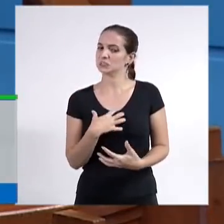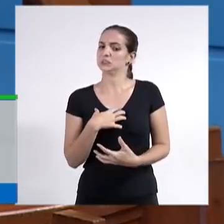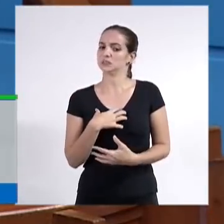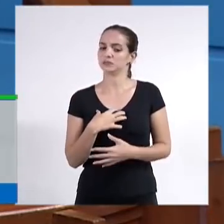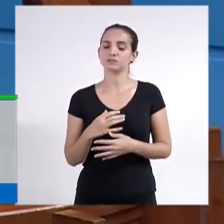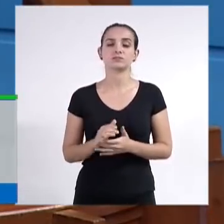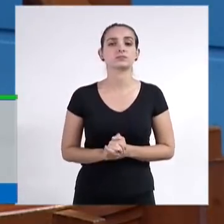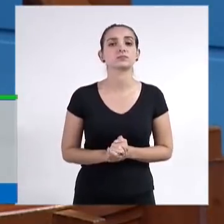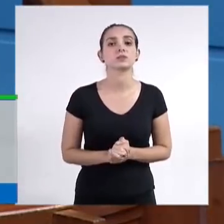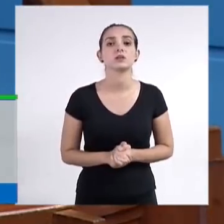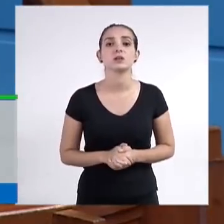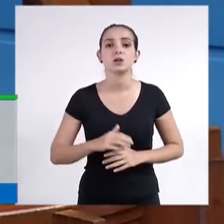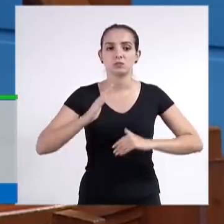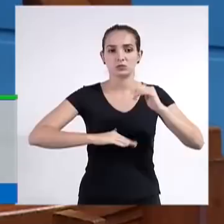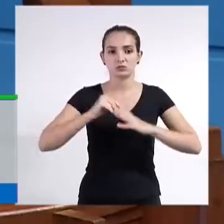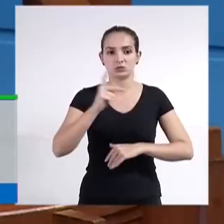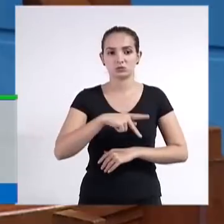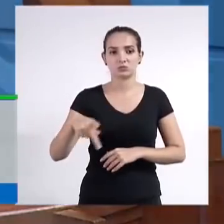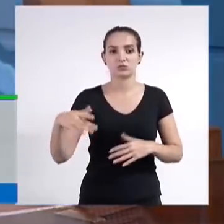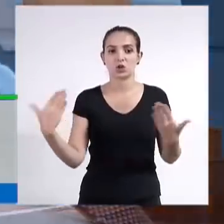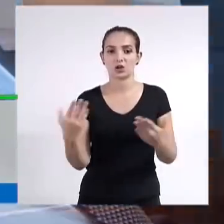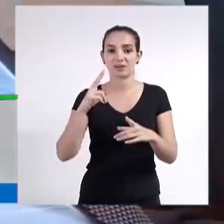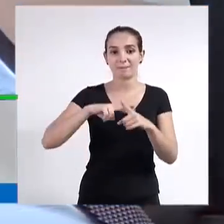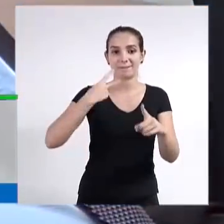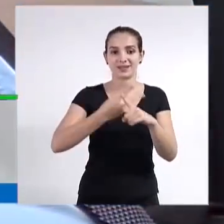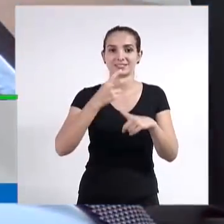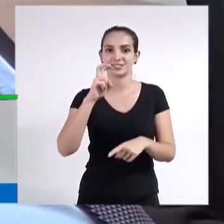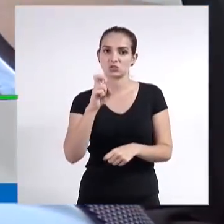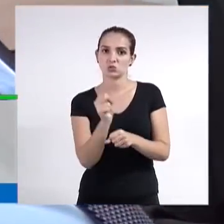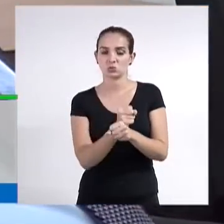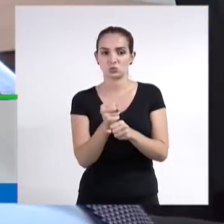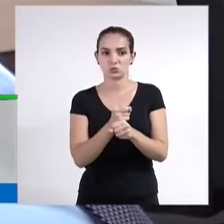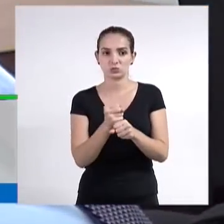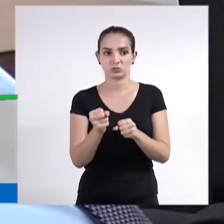Os professores, 5 anos a mais.